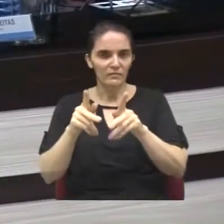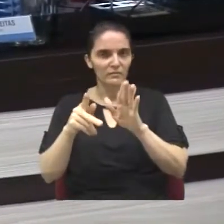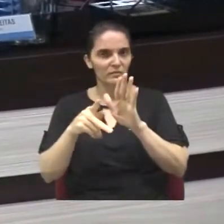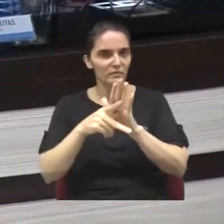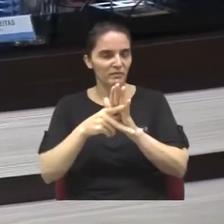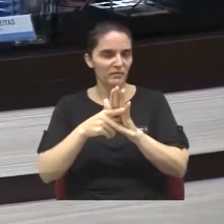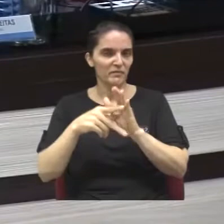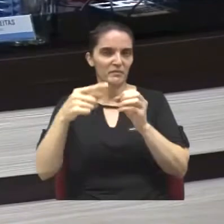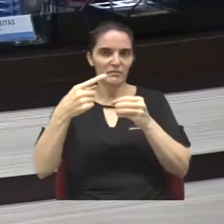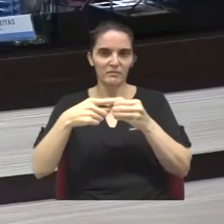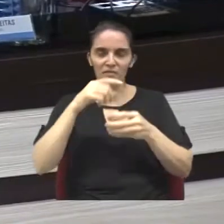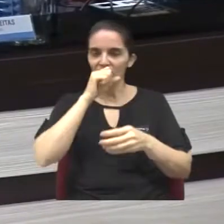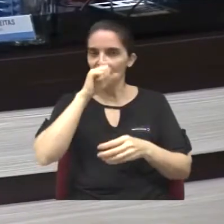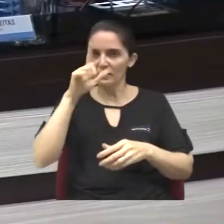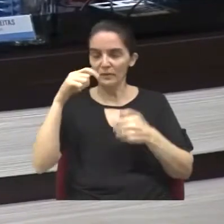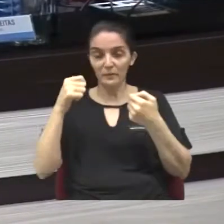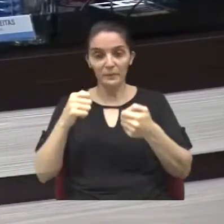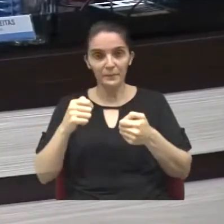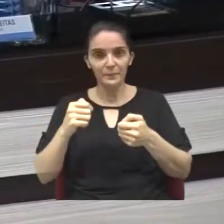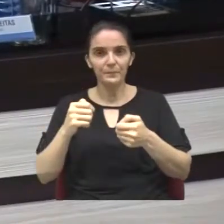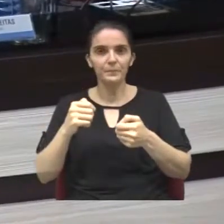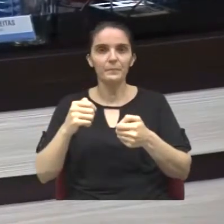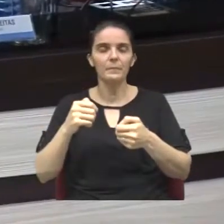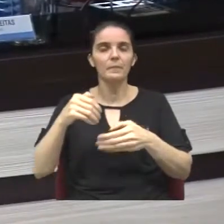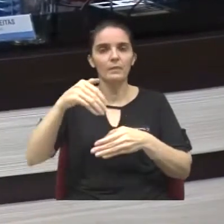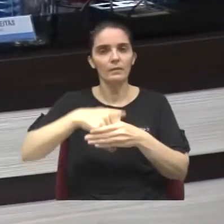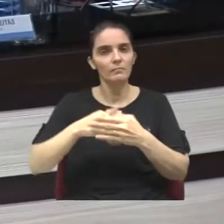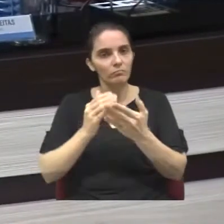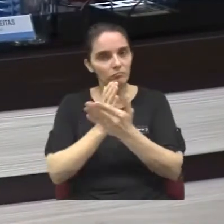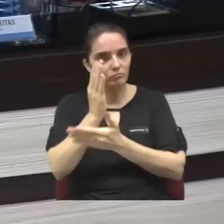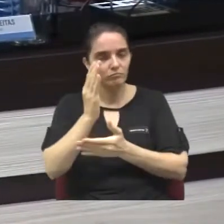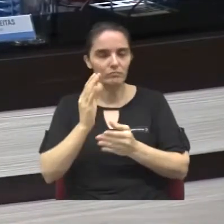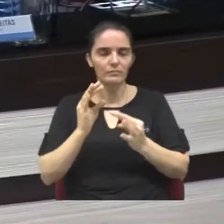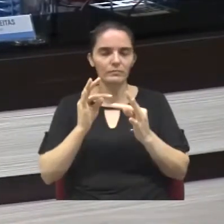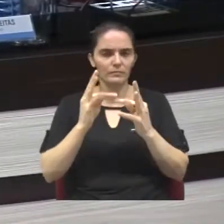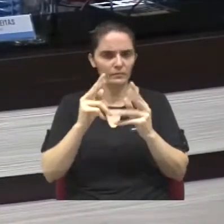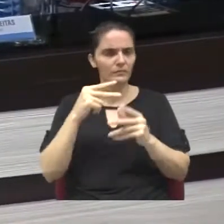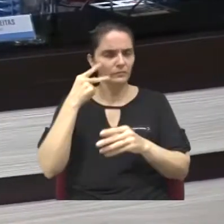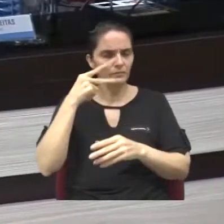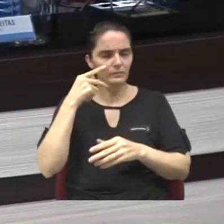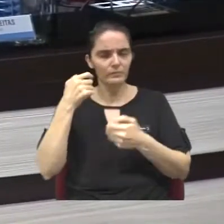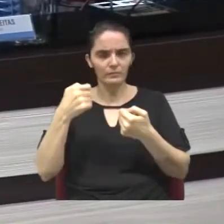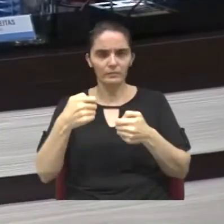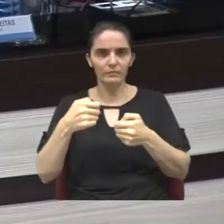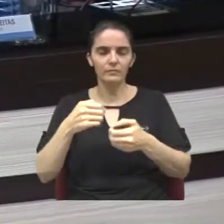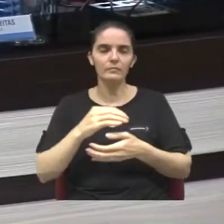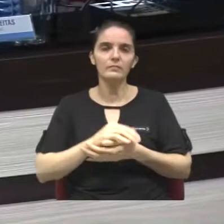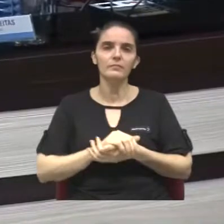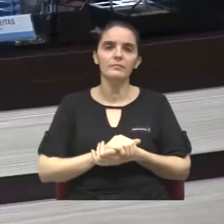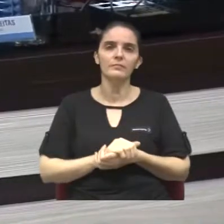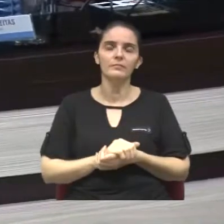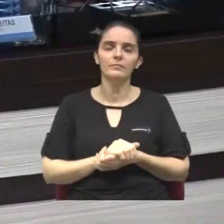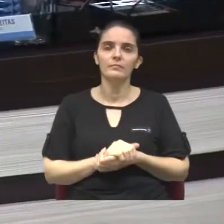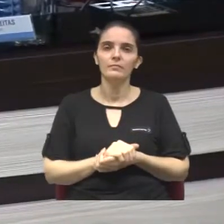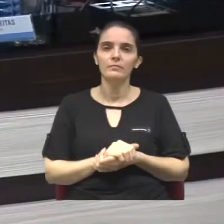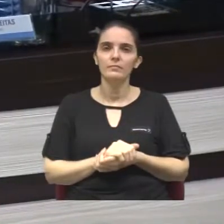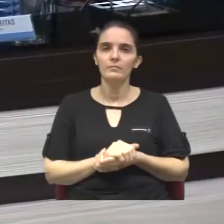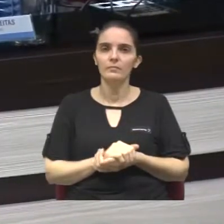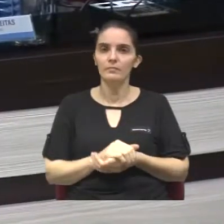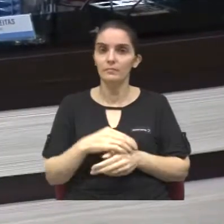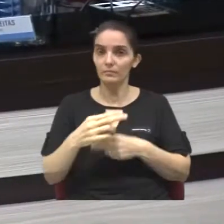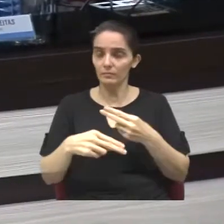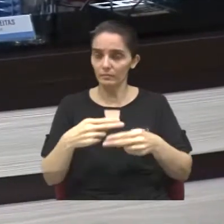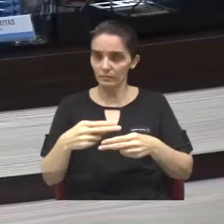qual requer aprovação célere por parte dos nobres vereadores desta egrégia Casa de Leis, vestindo